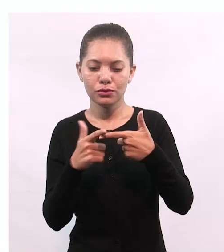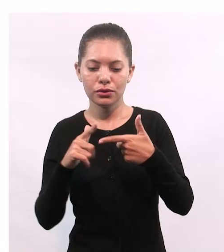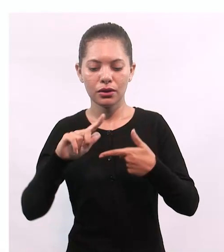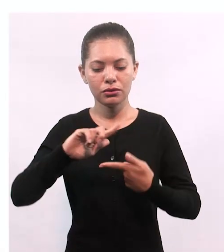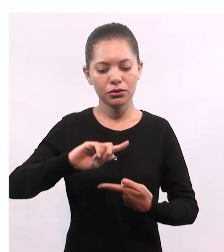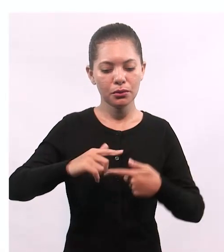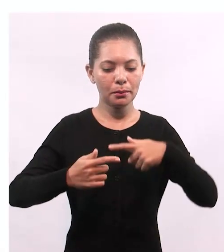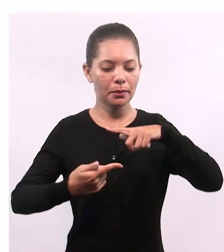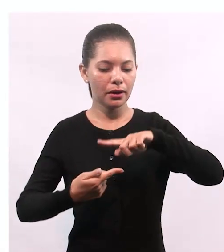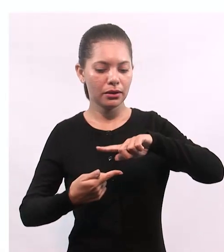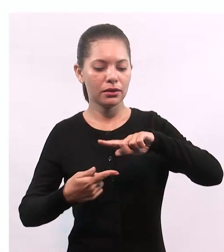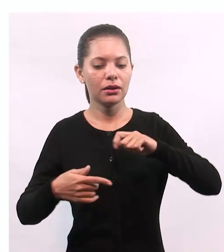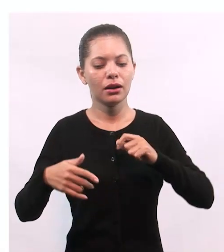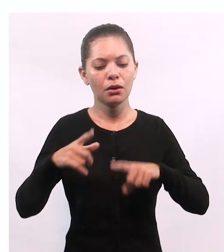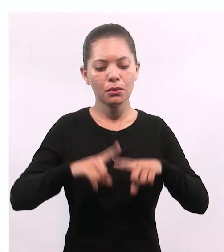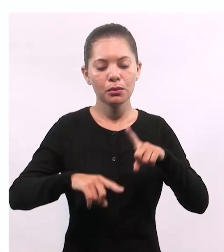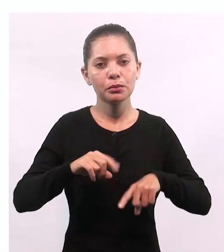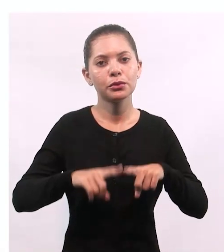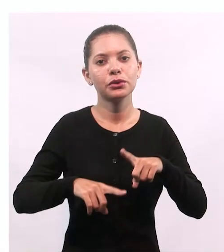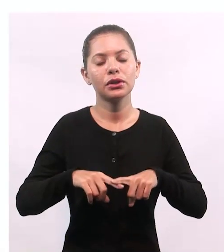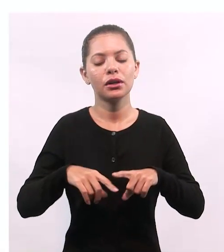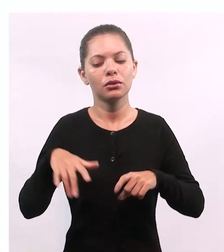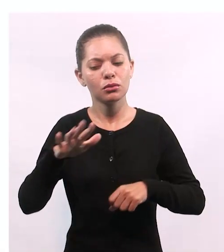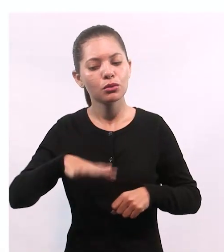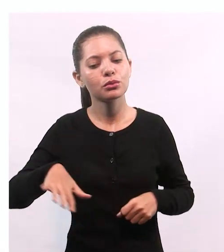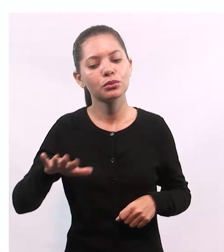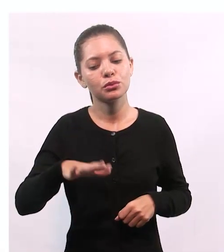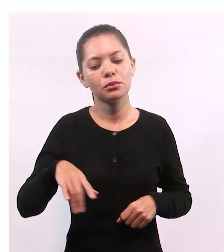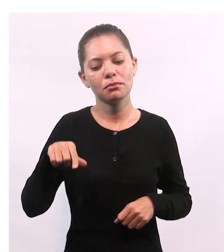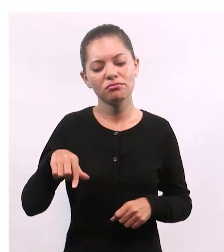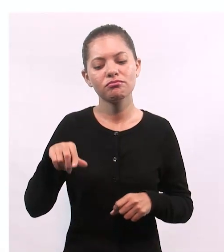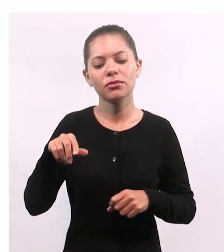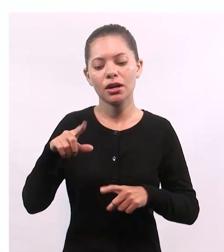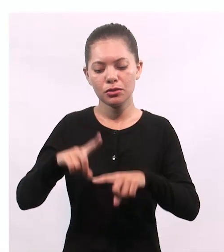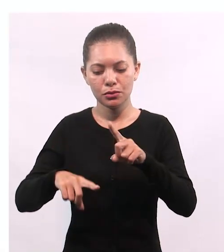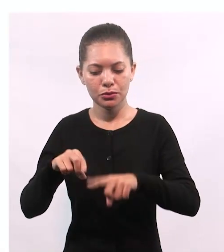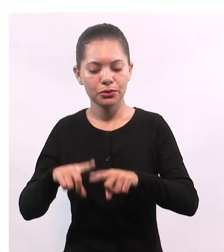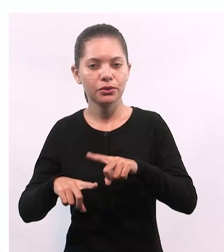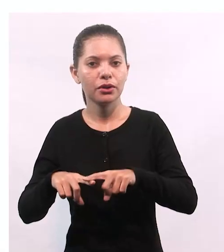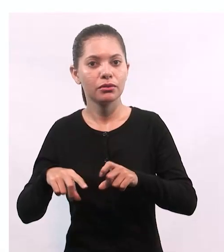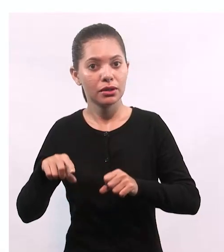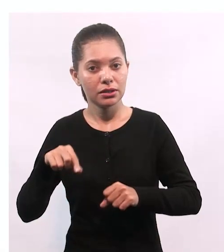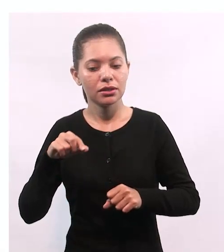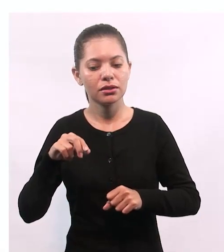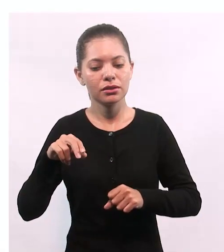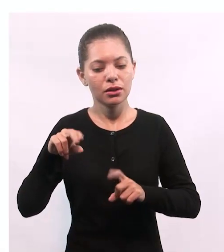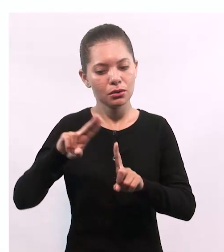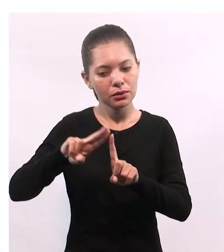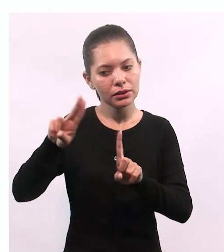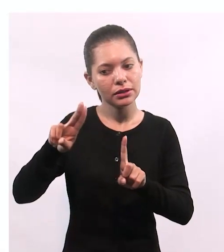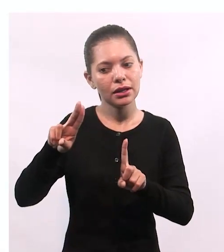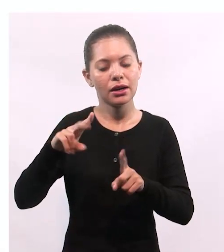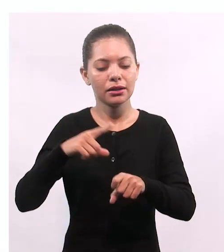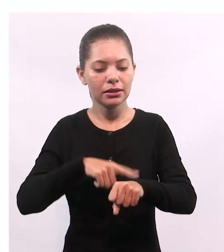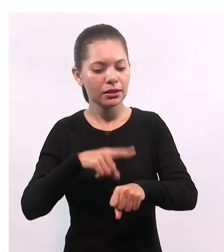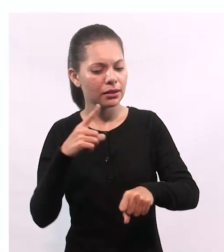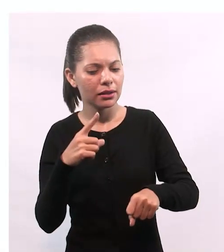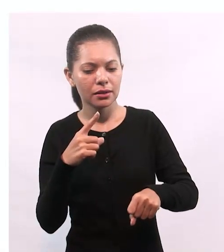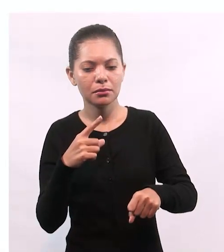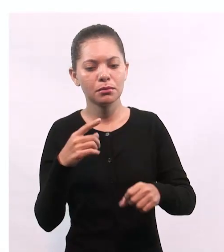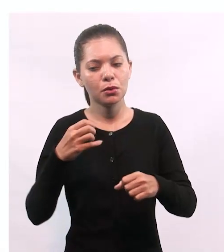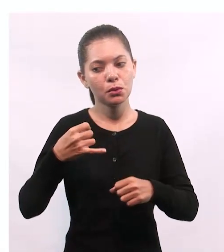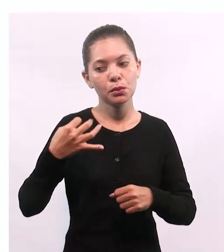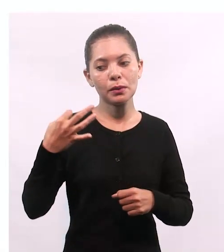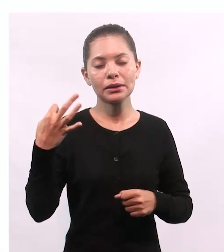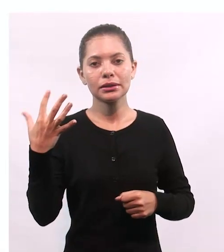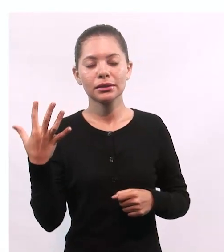objeto, um sólido geométrico, como ocupando um espaço, e essas unidades de medida para representar tempo,